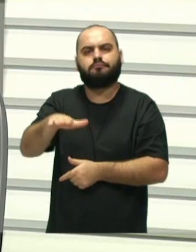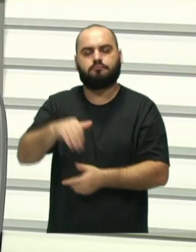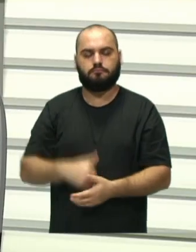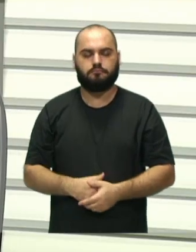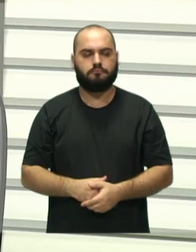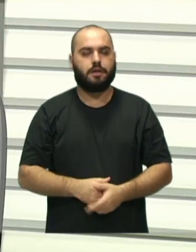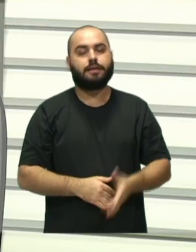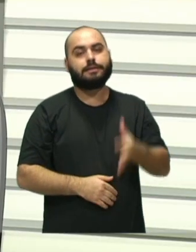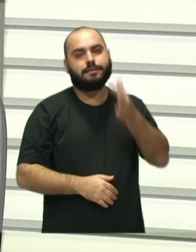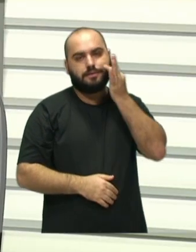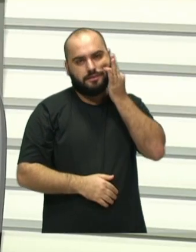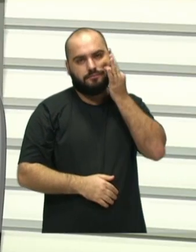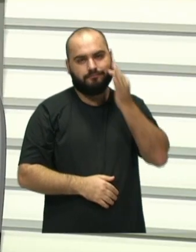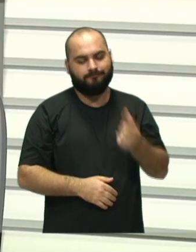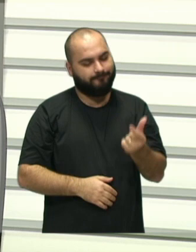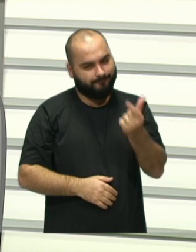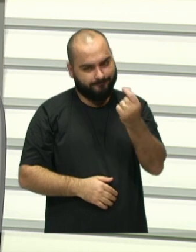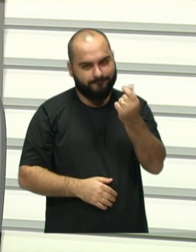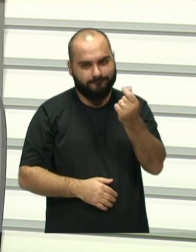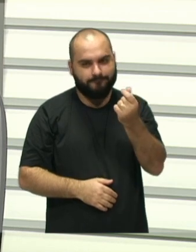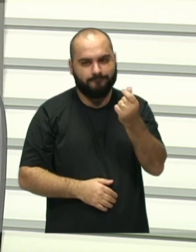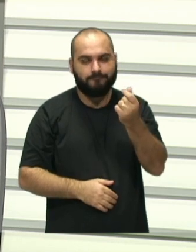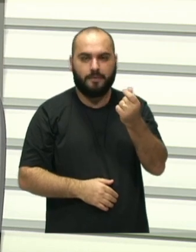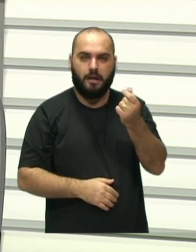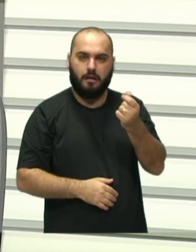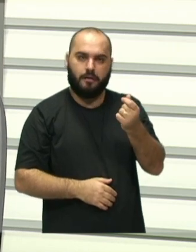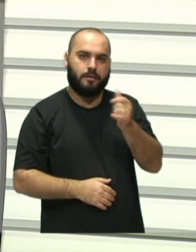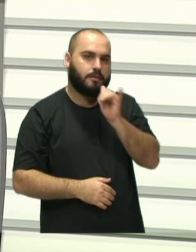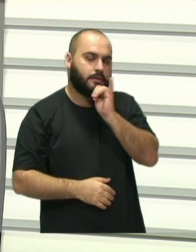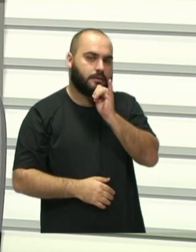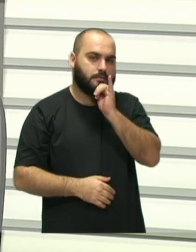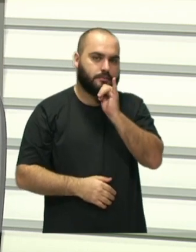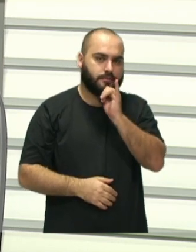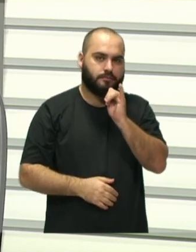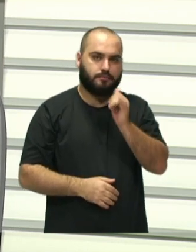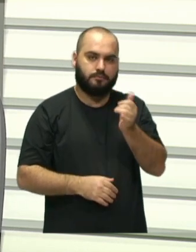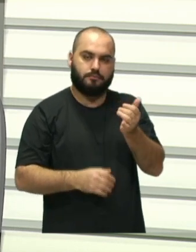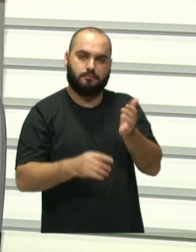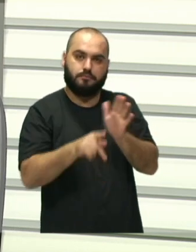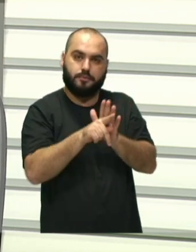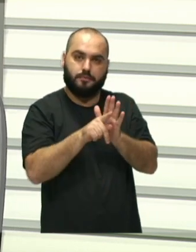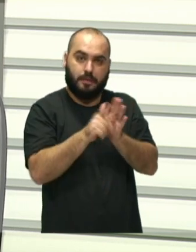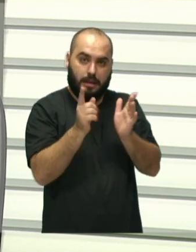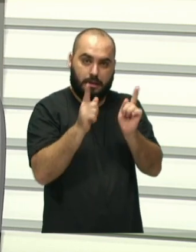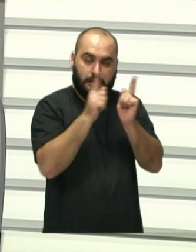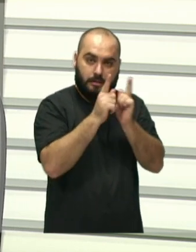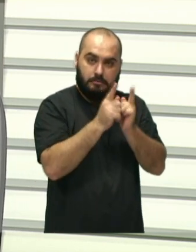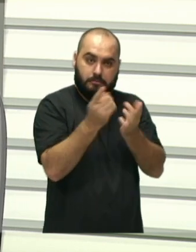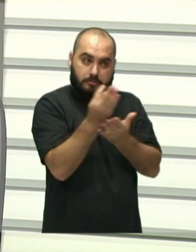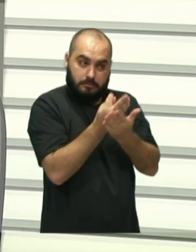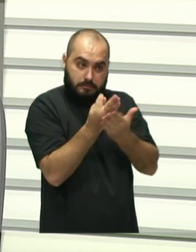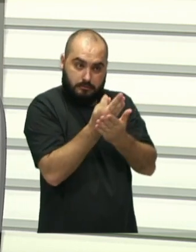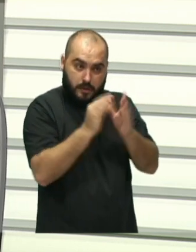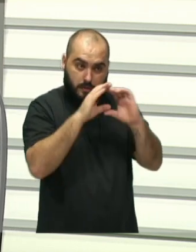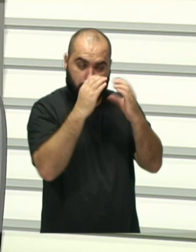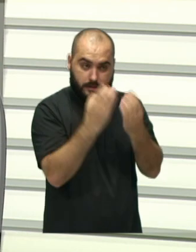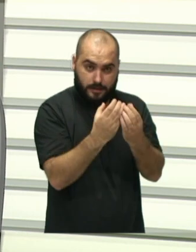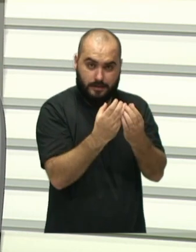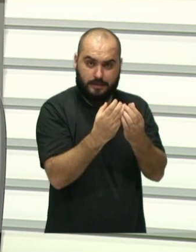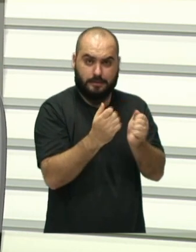gostei é hoje é uma casa de recuperação ou de passagem ela tem um valor alto para